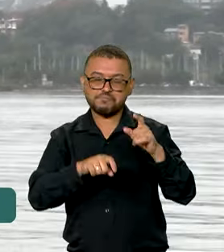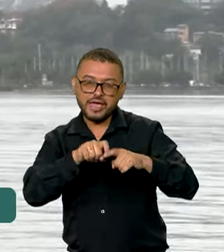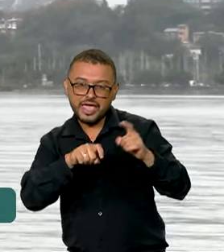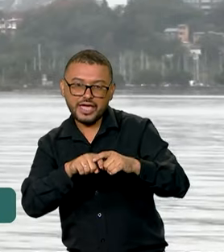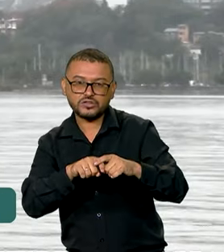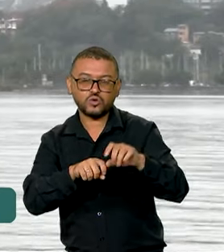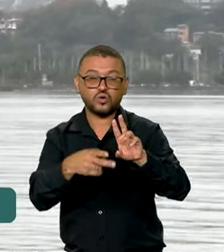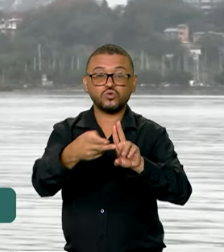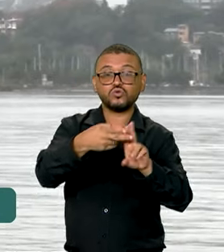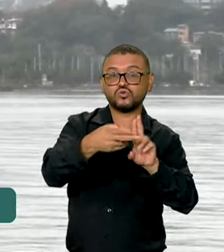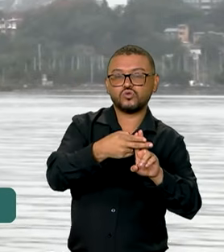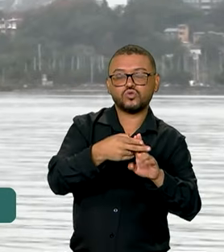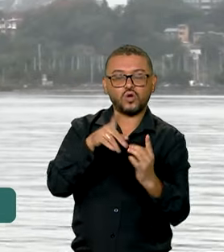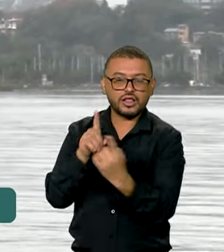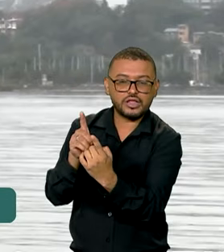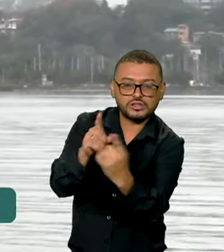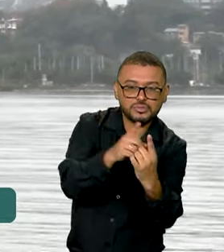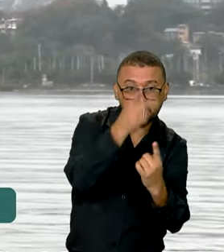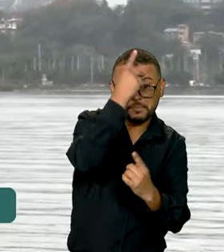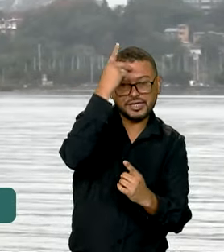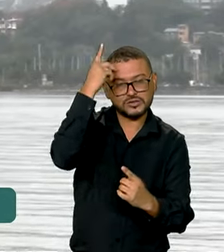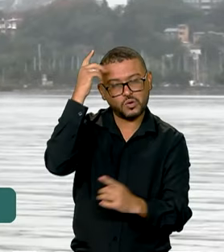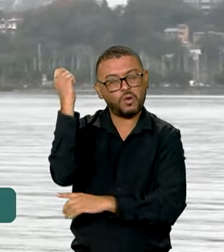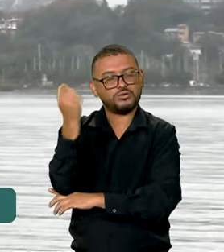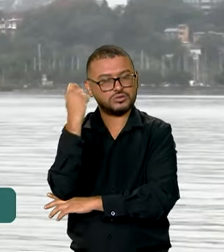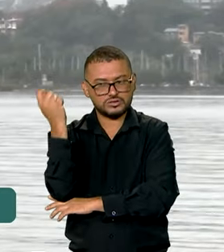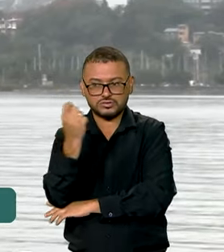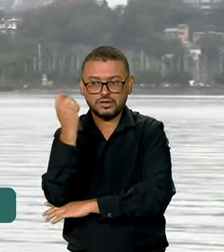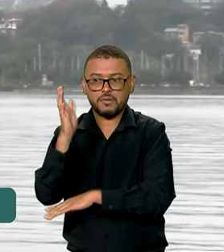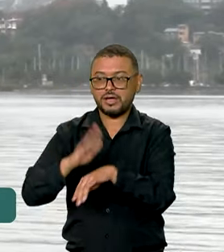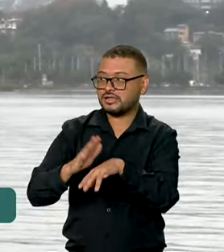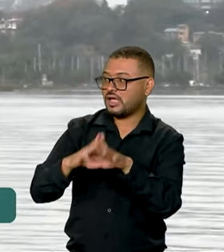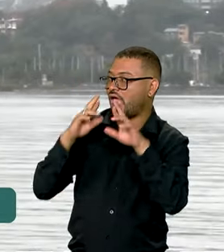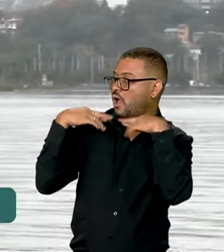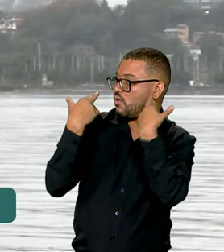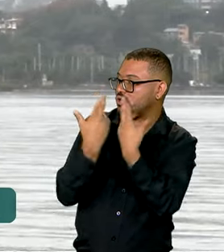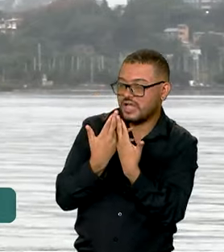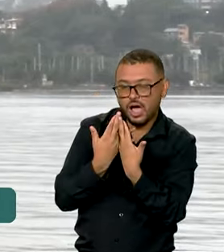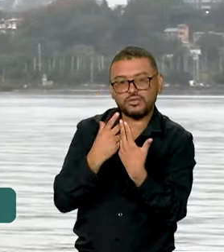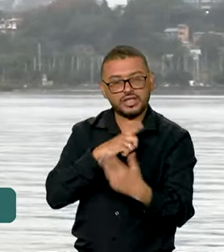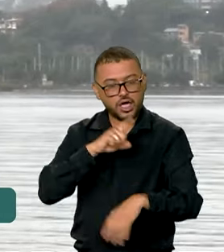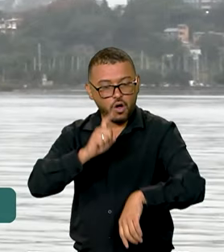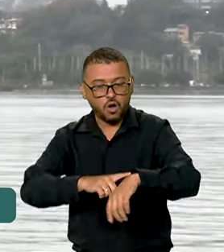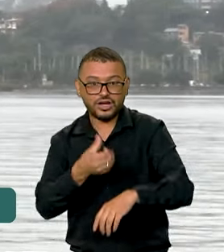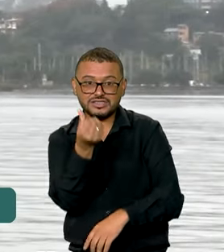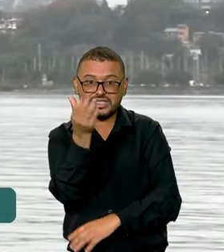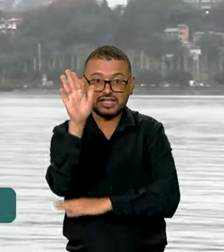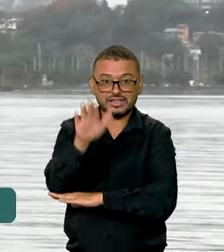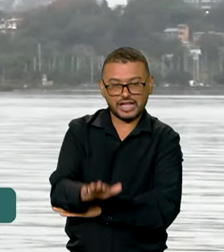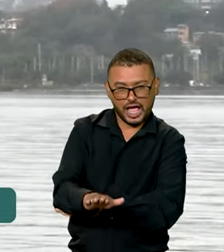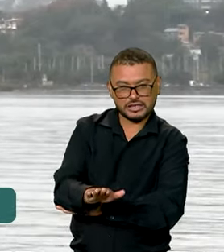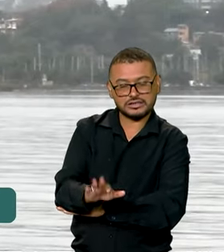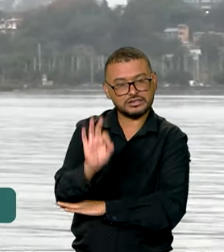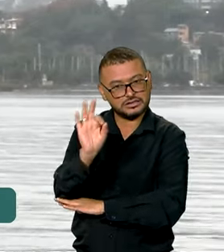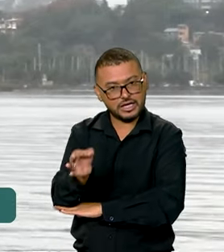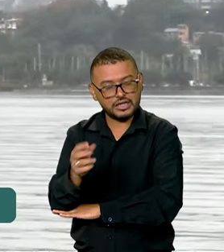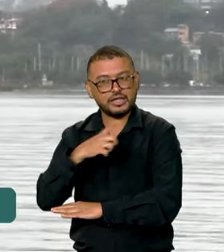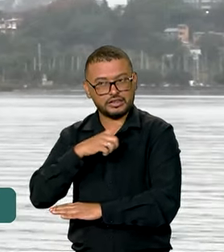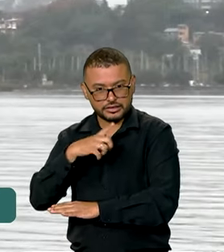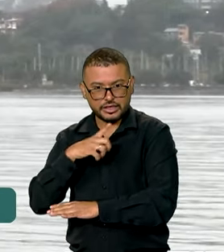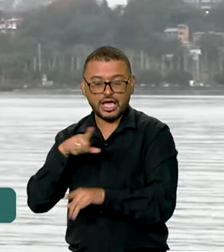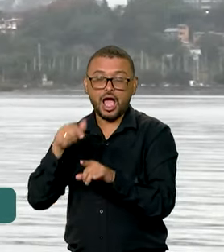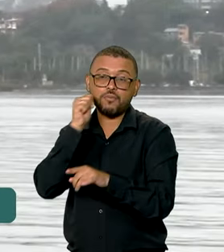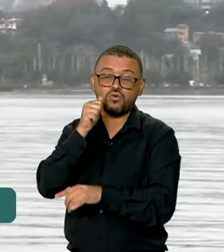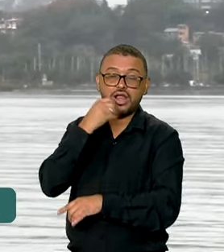SUS no atendimento à população do Rio Grande do Sul. A reunião será às 18h, com participação online